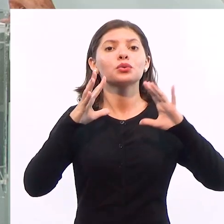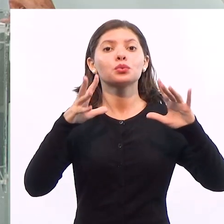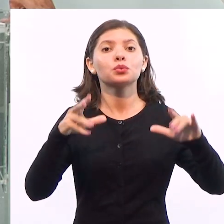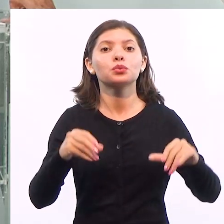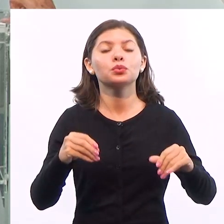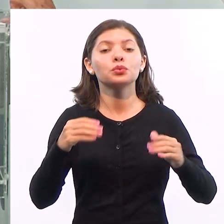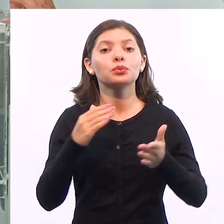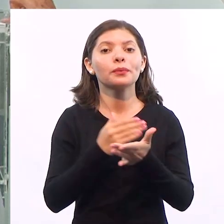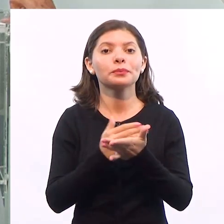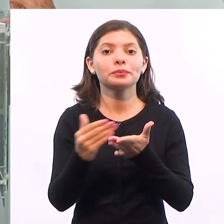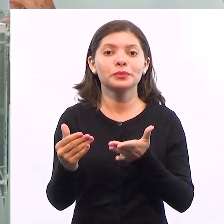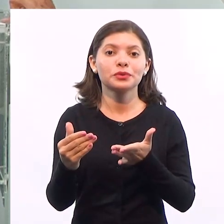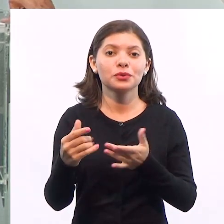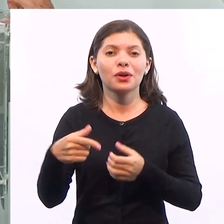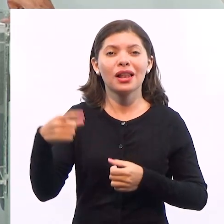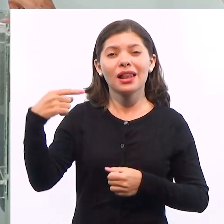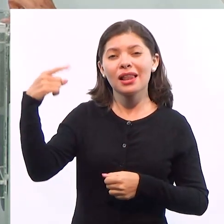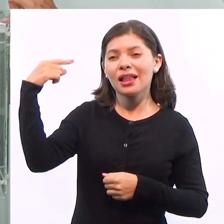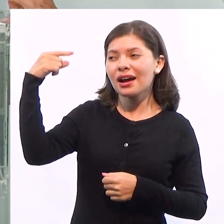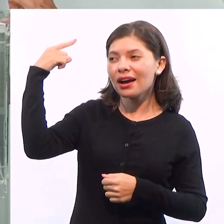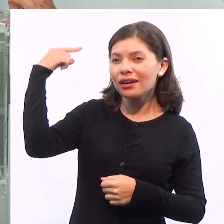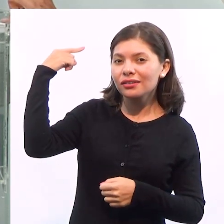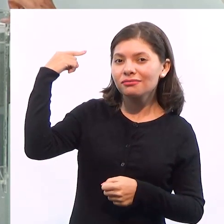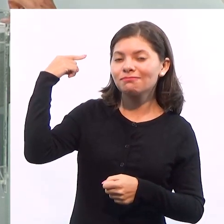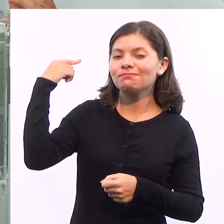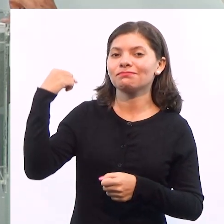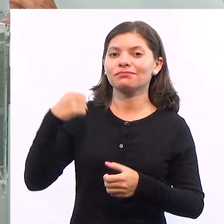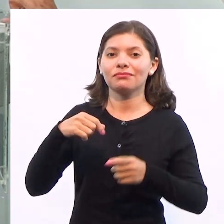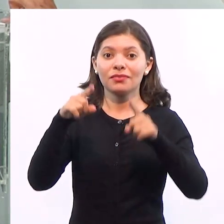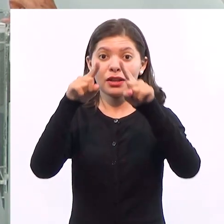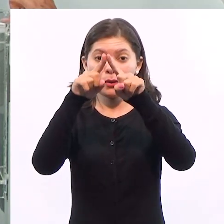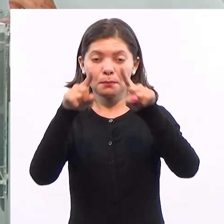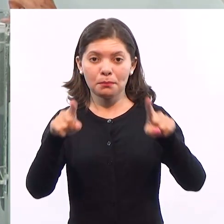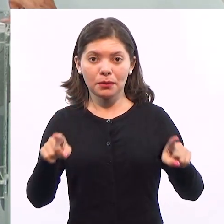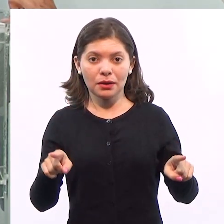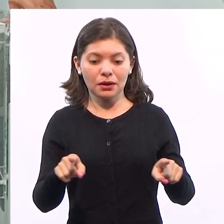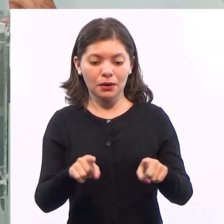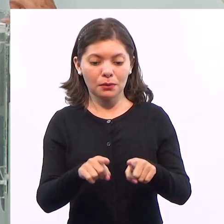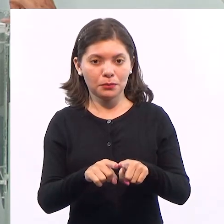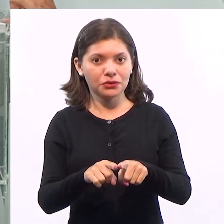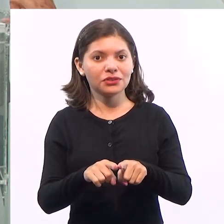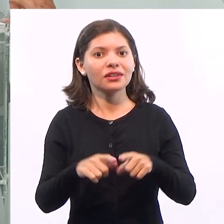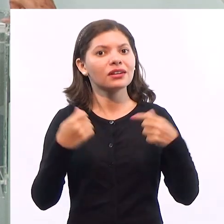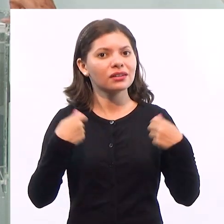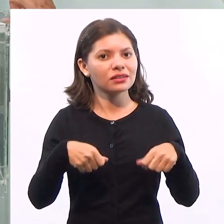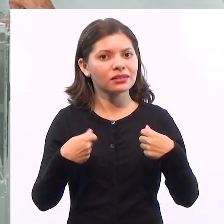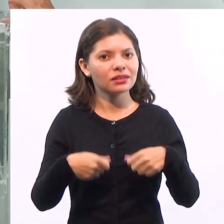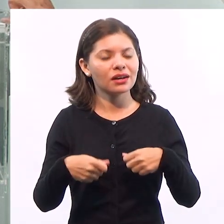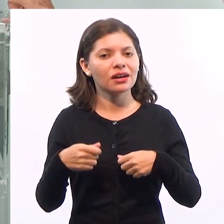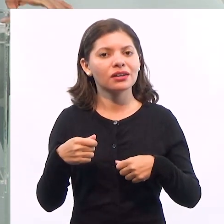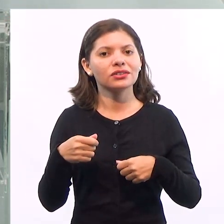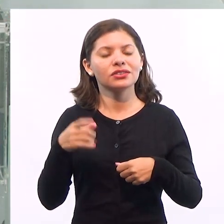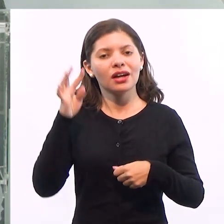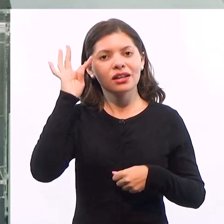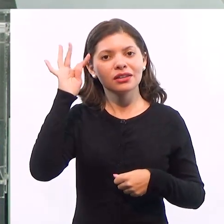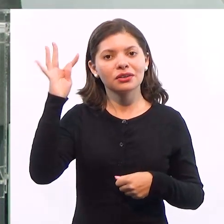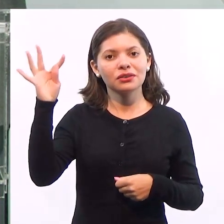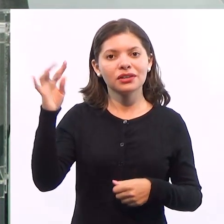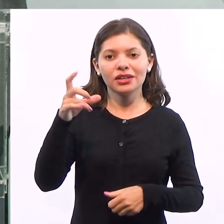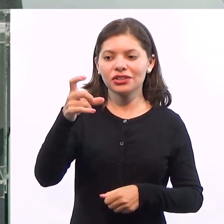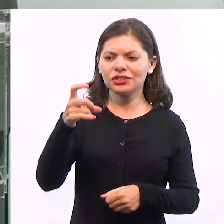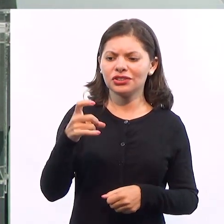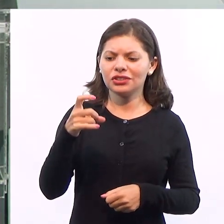tudo isso começou lá. E aí nós falamos da pirâmide das necessidades, falamos das teorias X e Y, né? É verdade? E aí